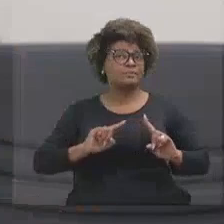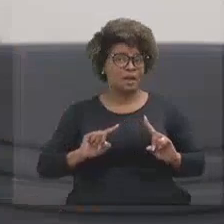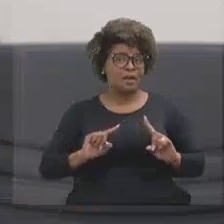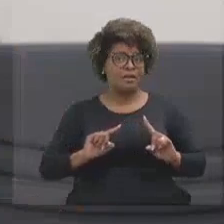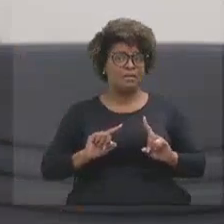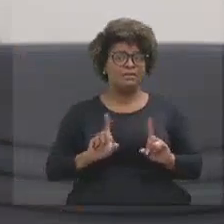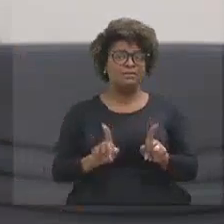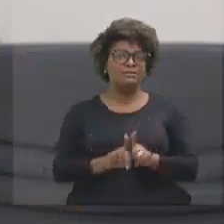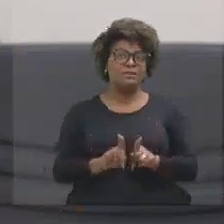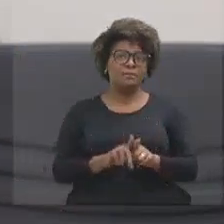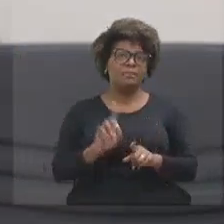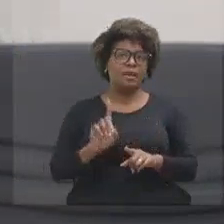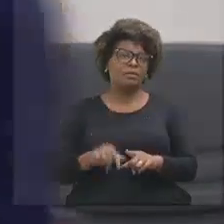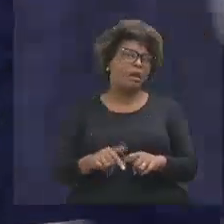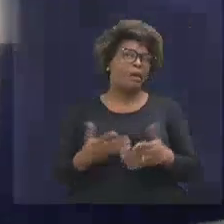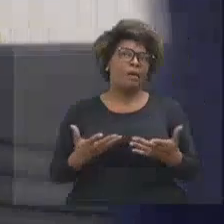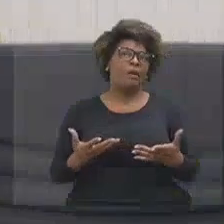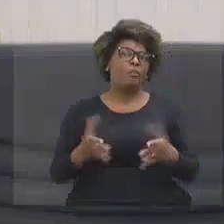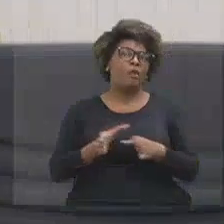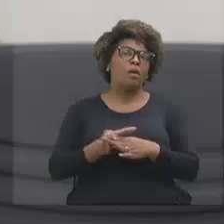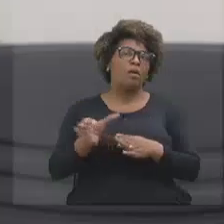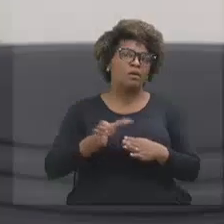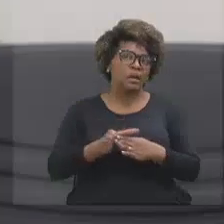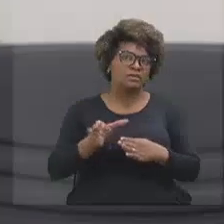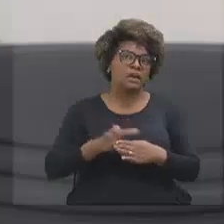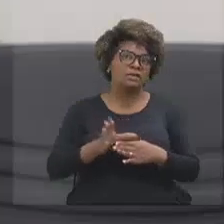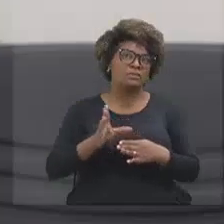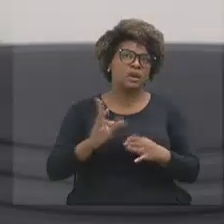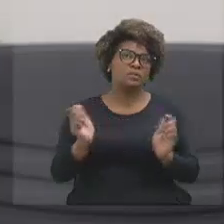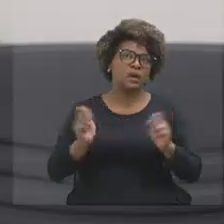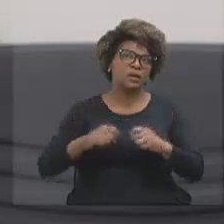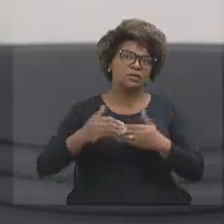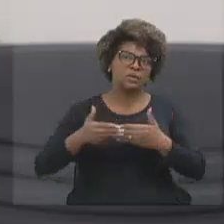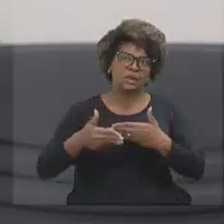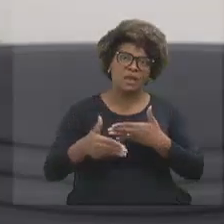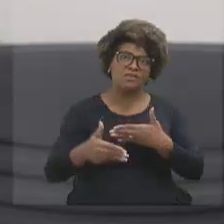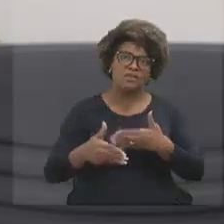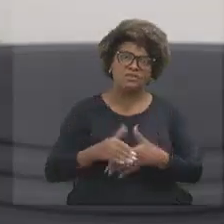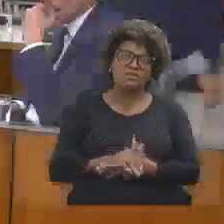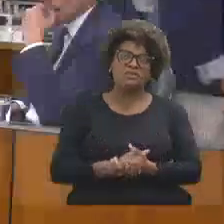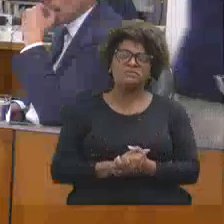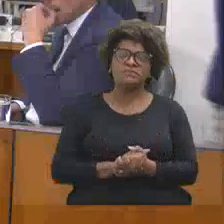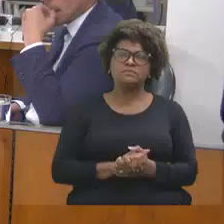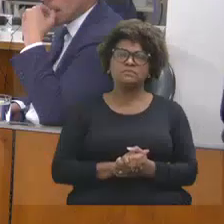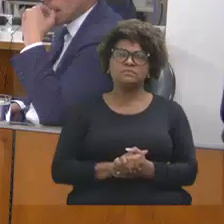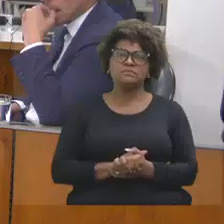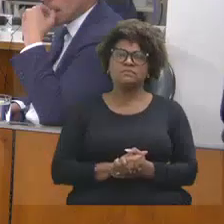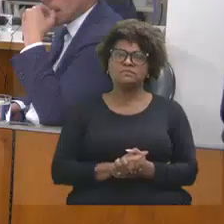uma recomendação mesmo que a gente consiga avançar com essas pautas obrigada